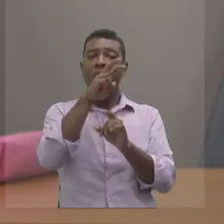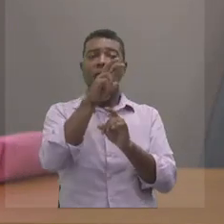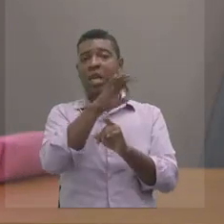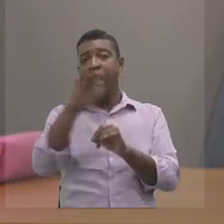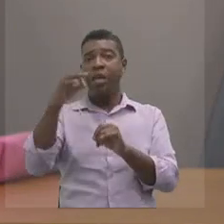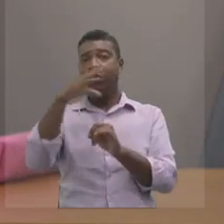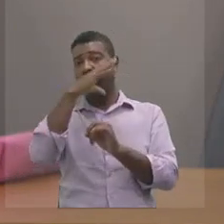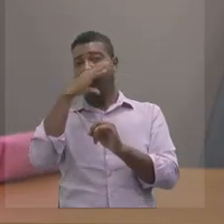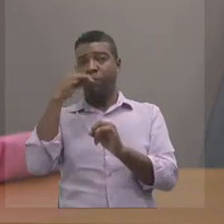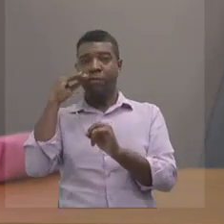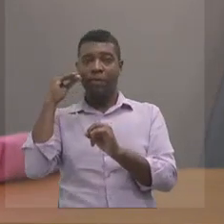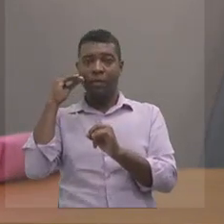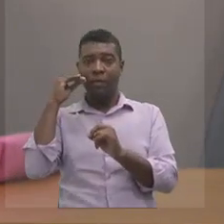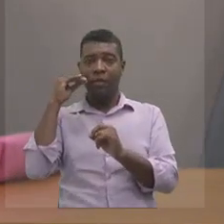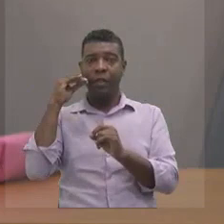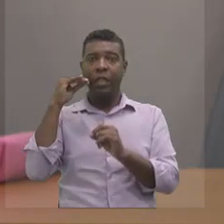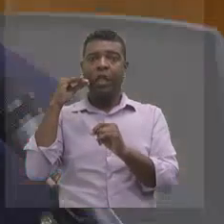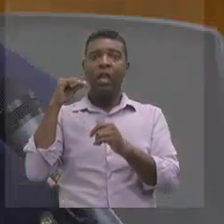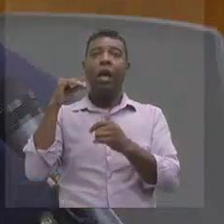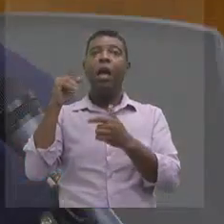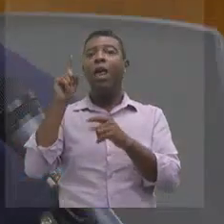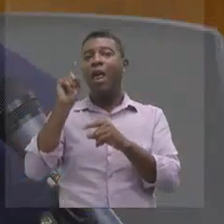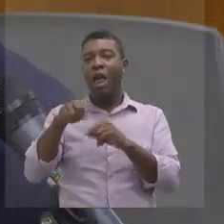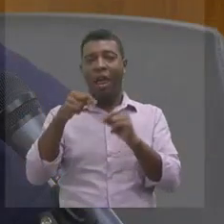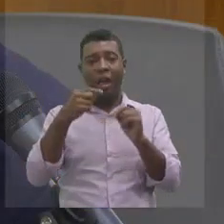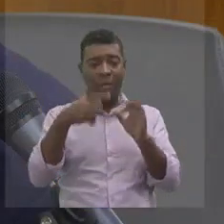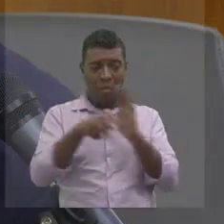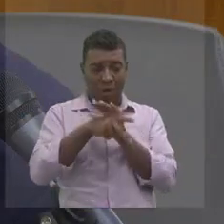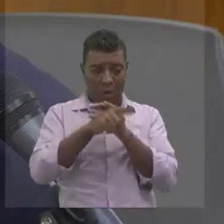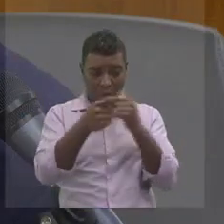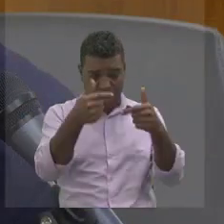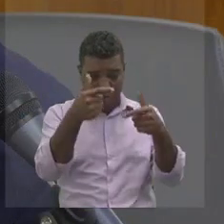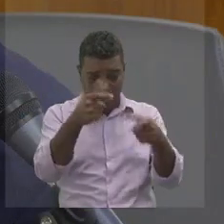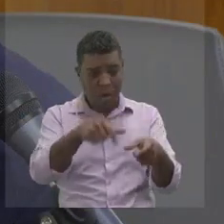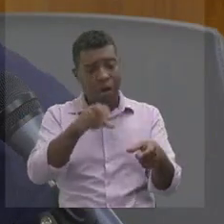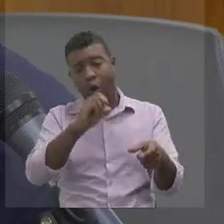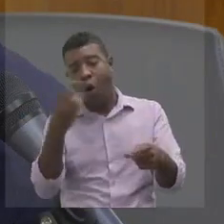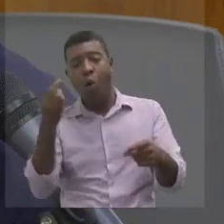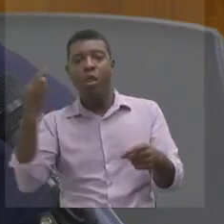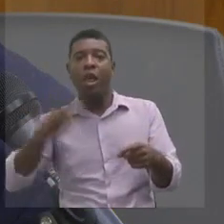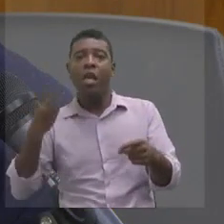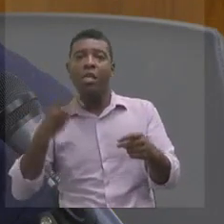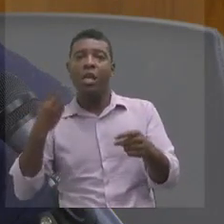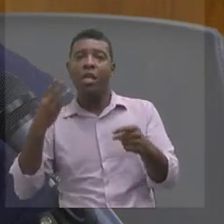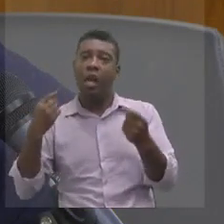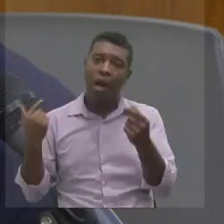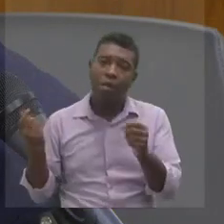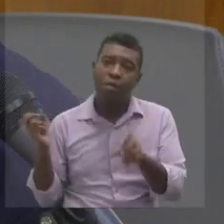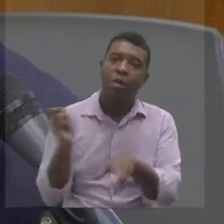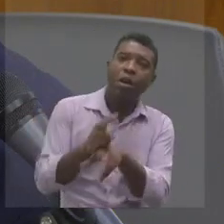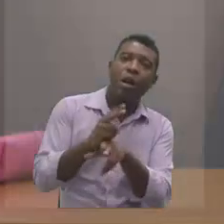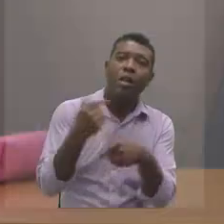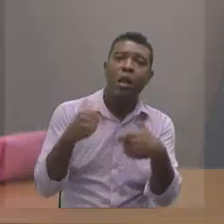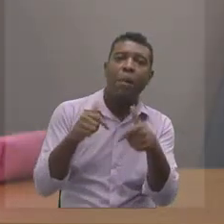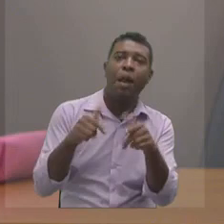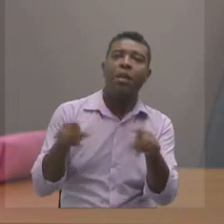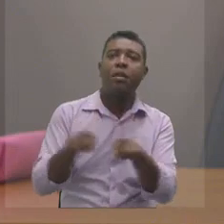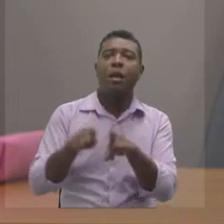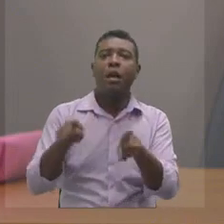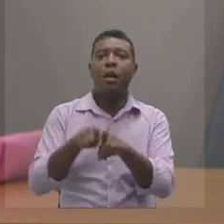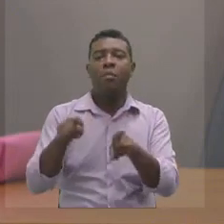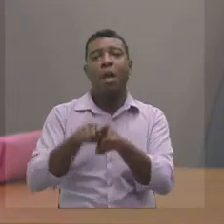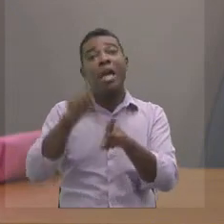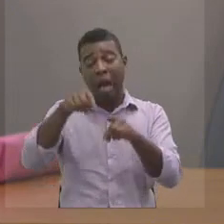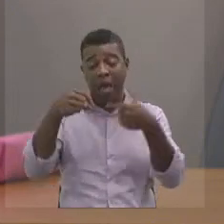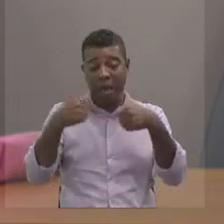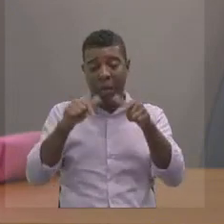seja da concessionária ou de subcontratada já atuando no trecho da concessão do Triângulo né então de fato já há um trabalho bastante